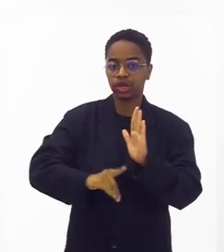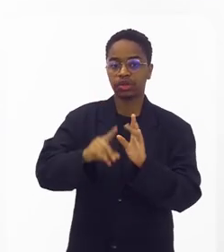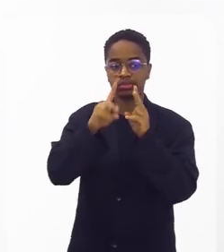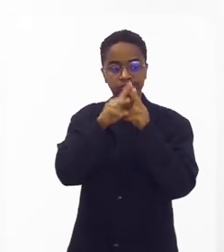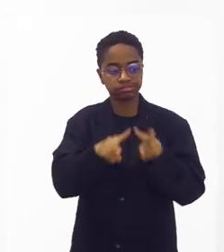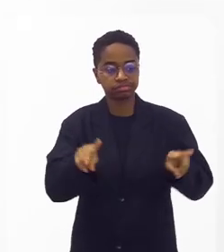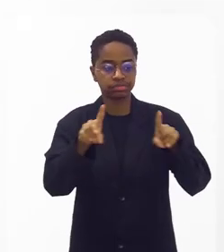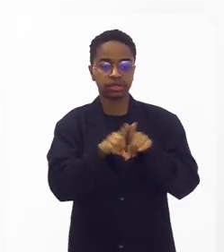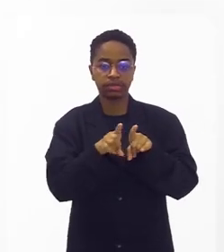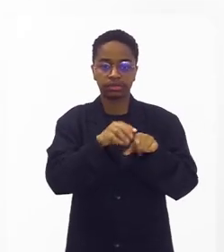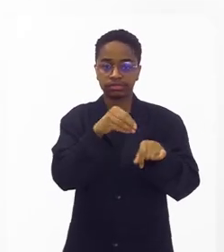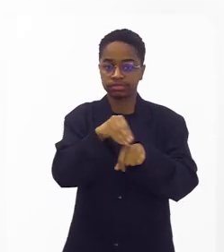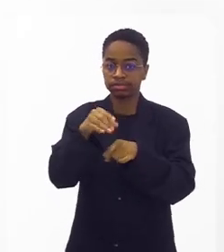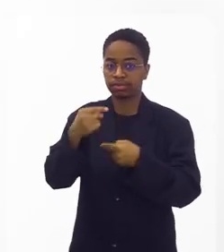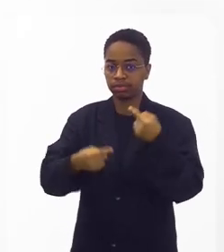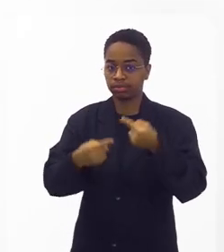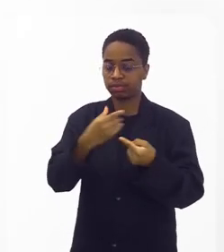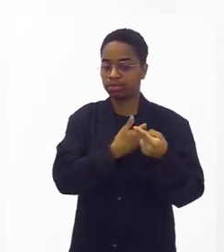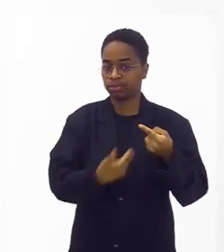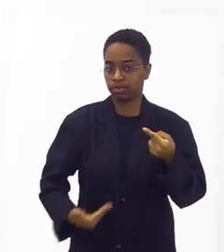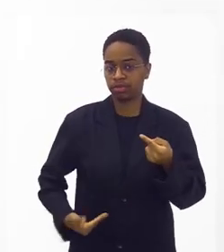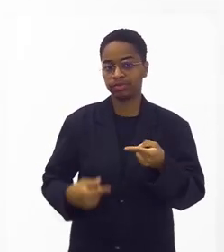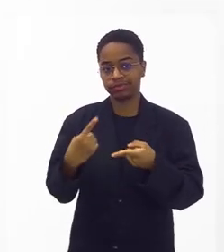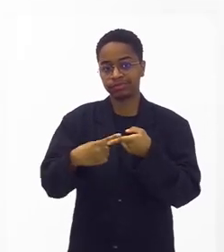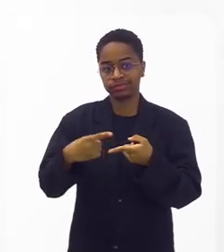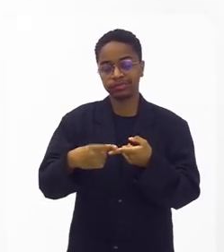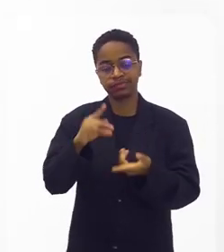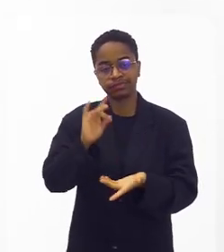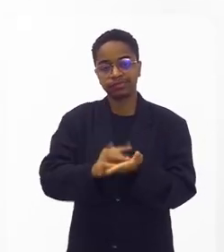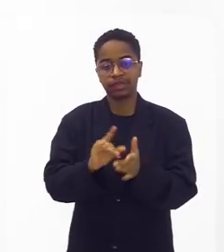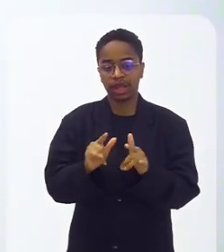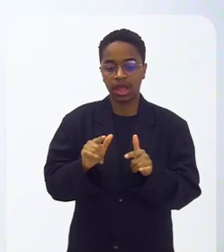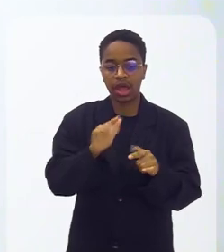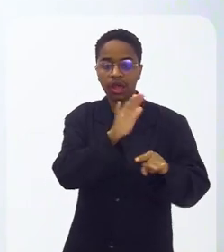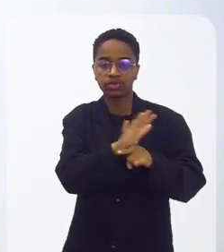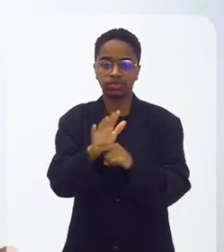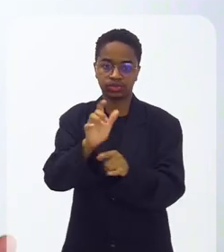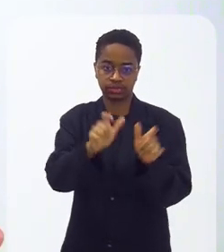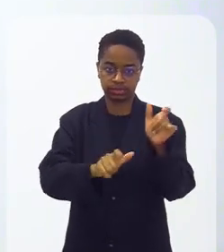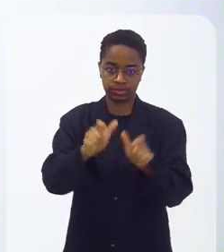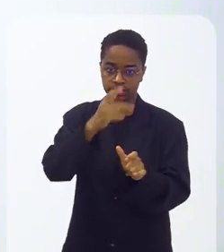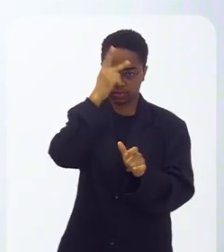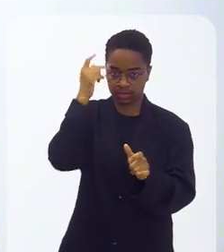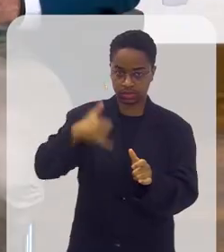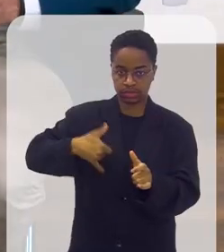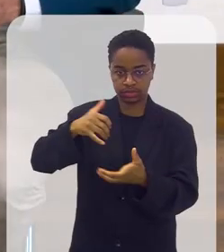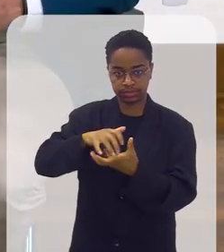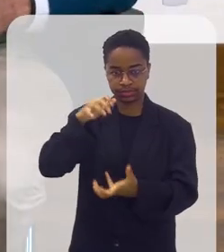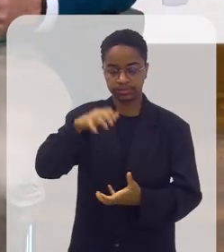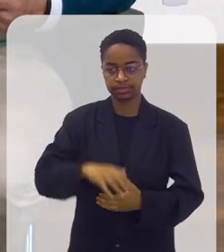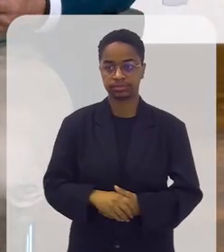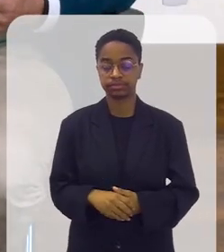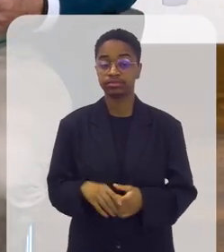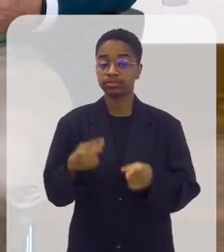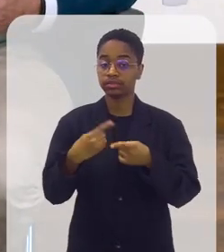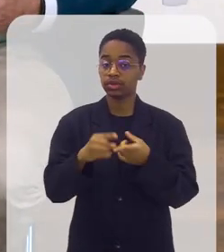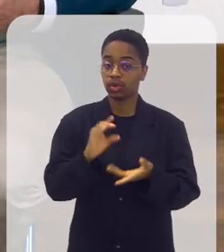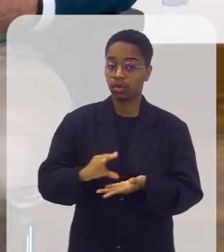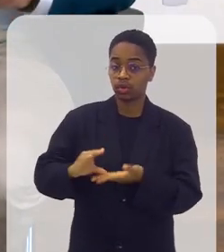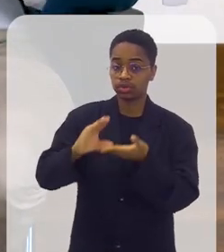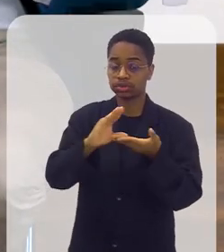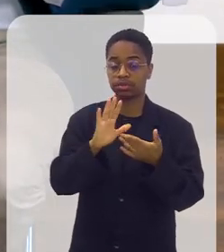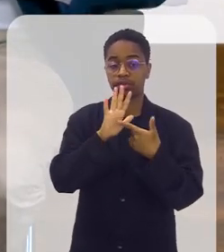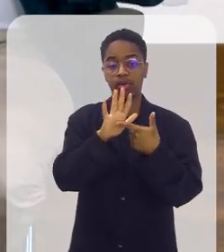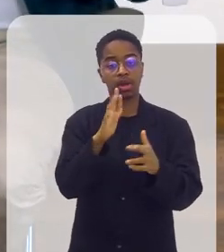e de indicação da política pública, que de fato será efetiva para a pessoa idosa. Pois é, porque os conselhos de direitos, eles assim,